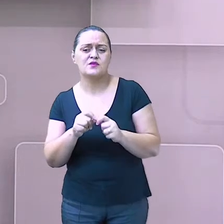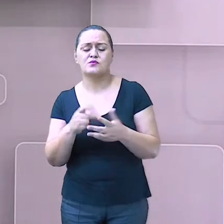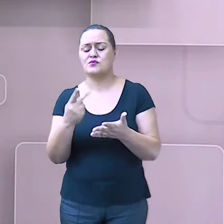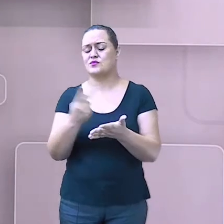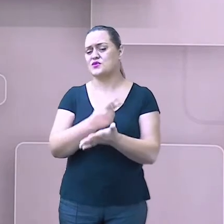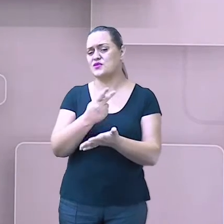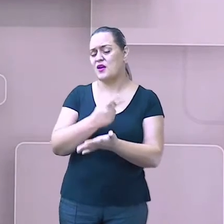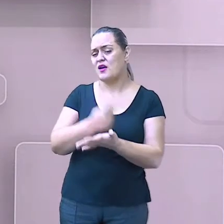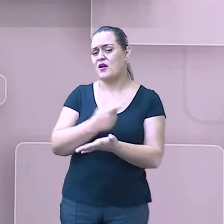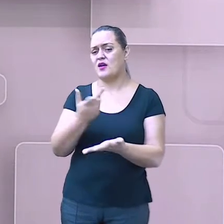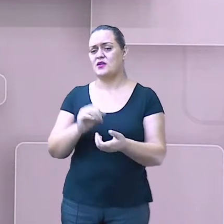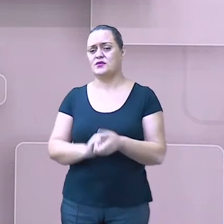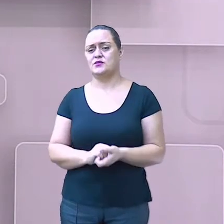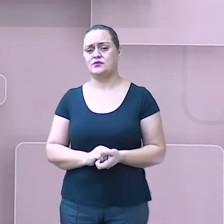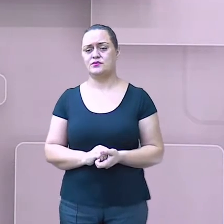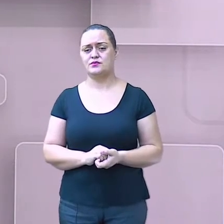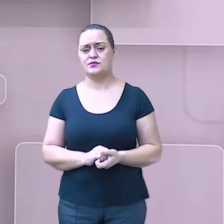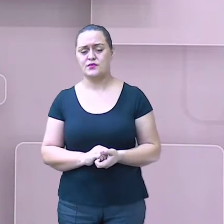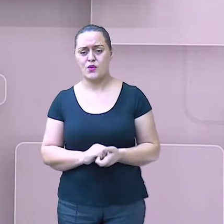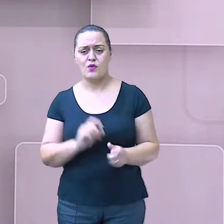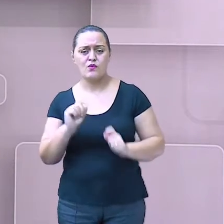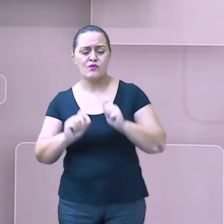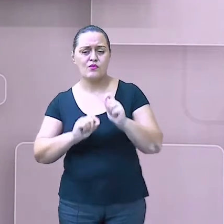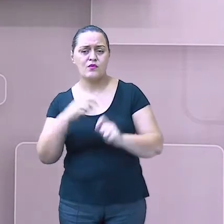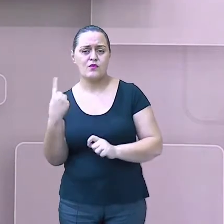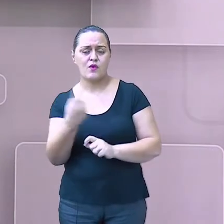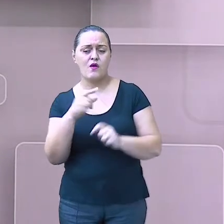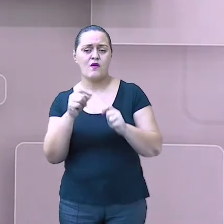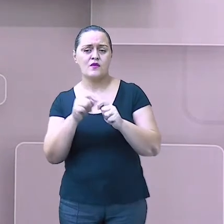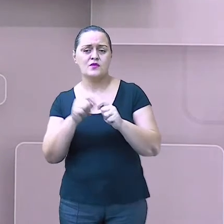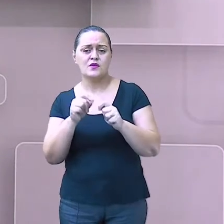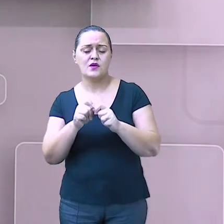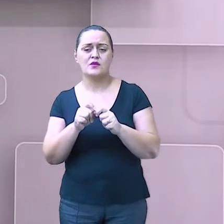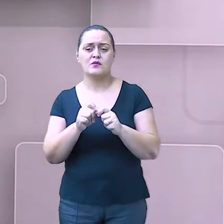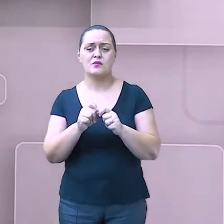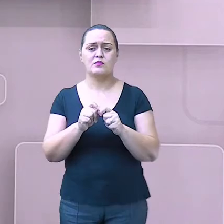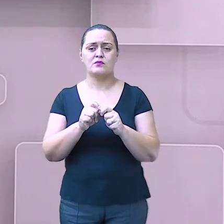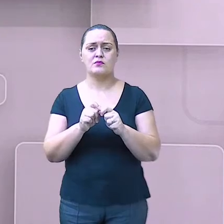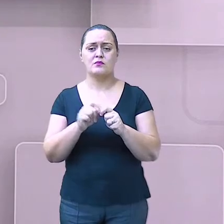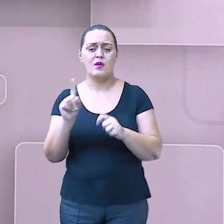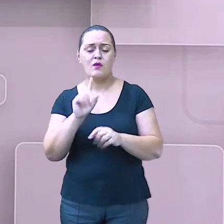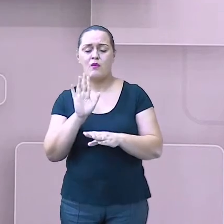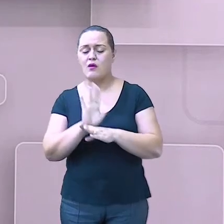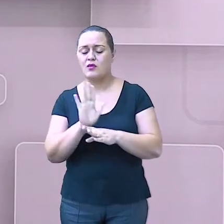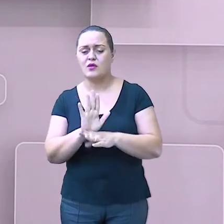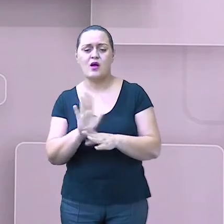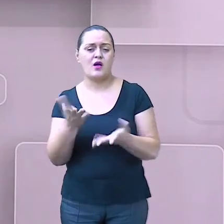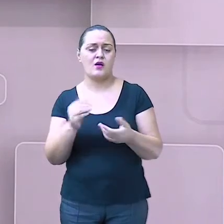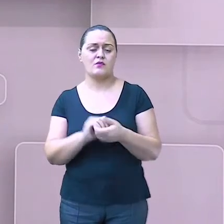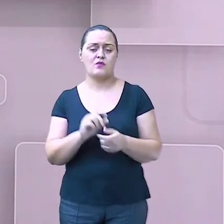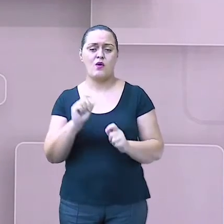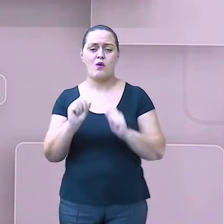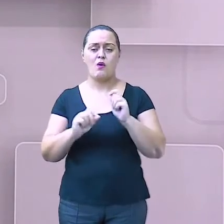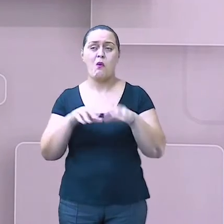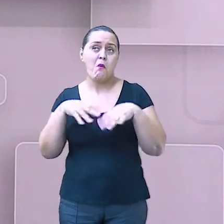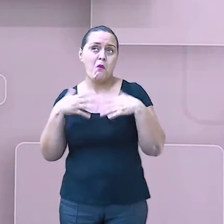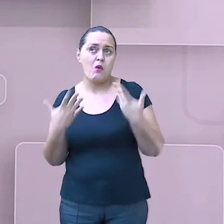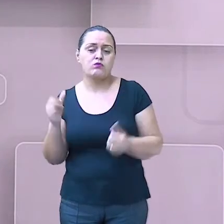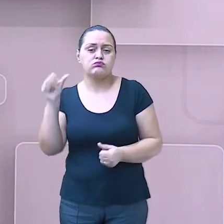são os riscos que nós temos trazido para o meio onde nós vivemos? Vamos pensar?